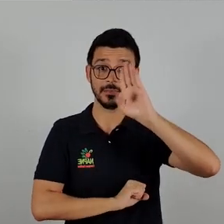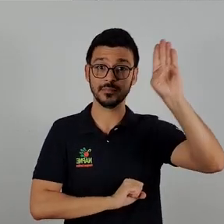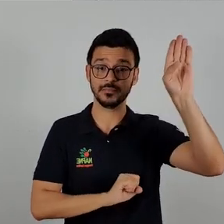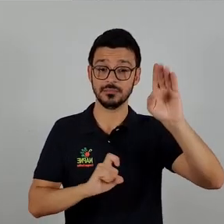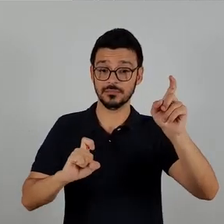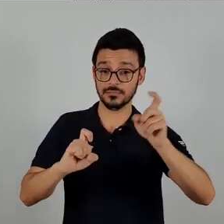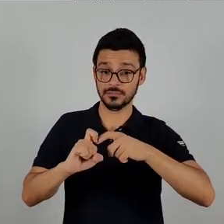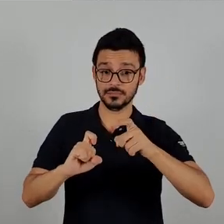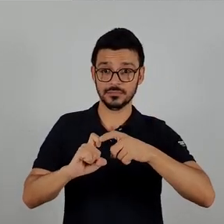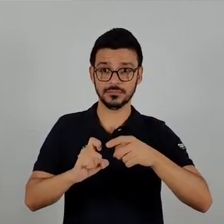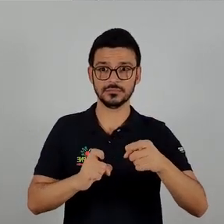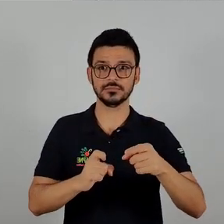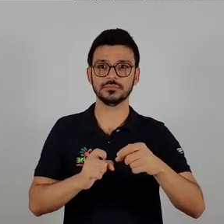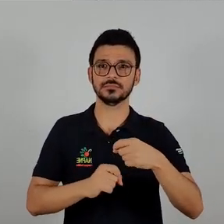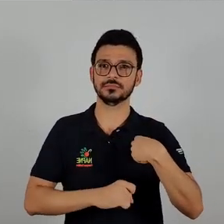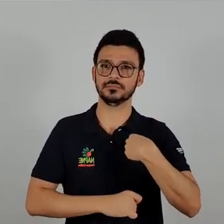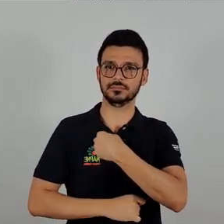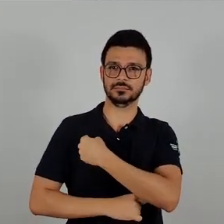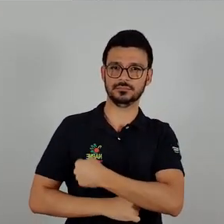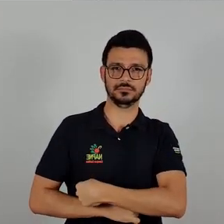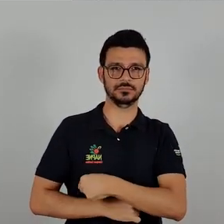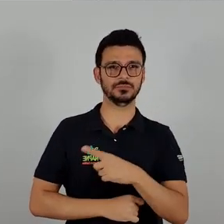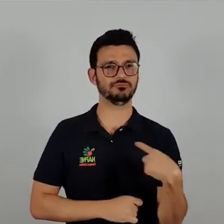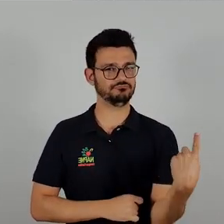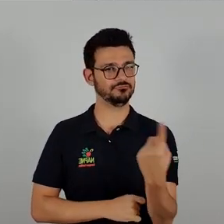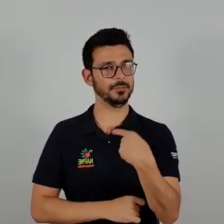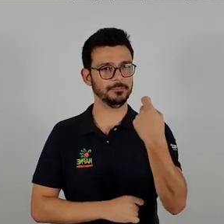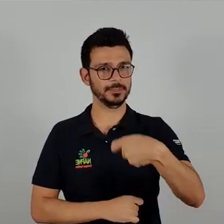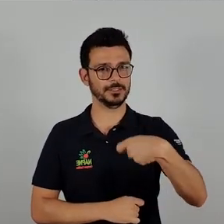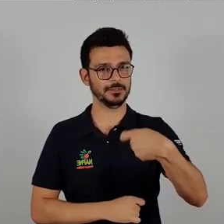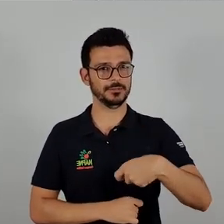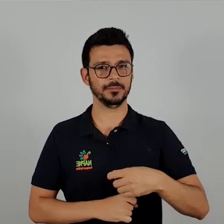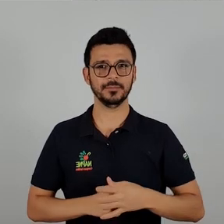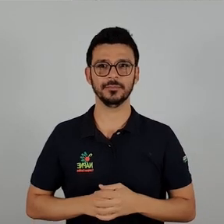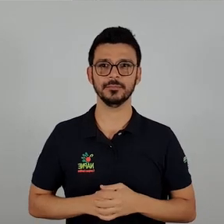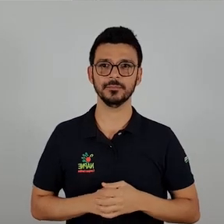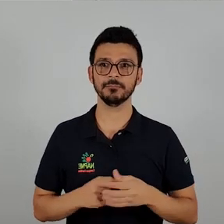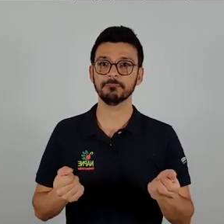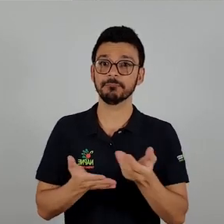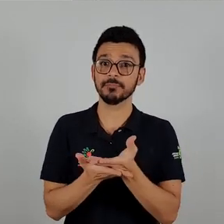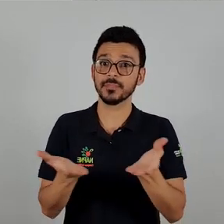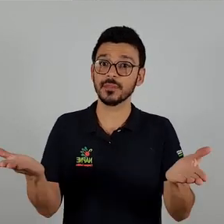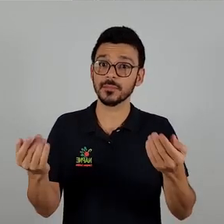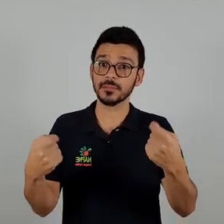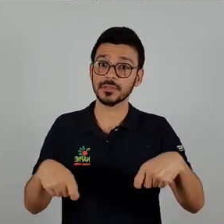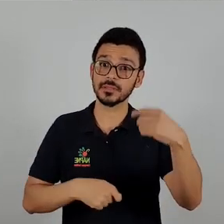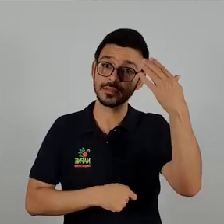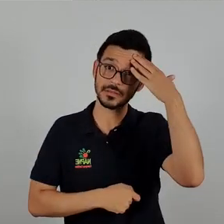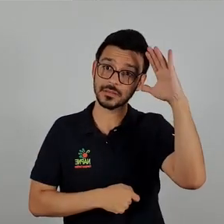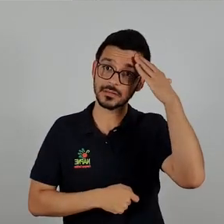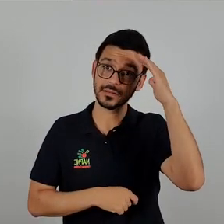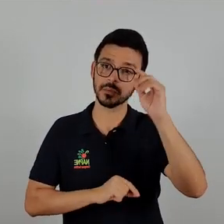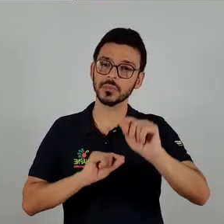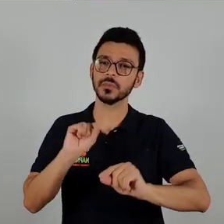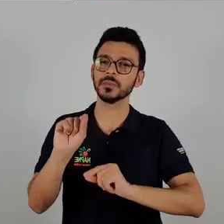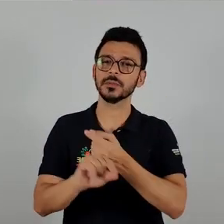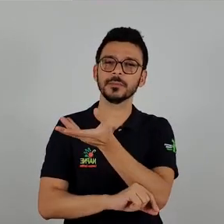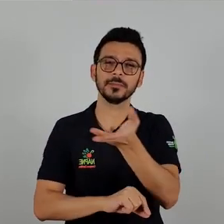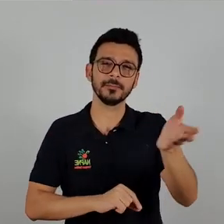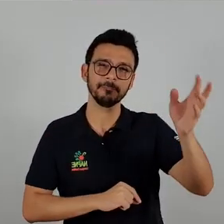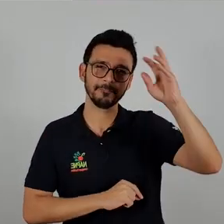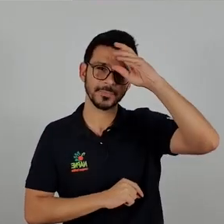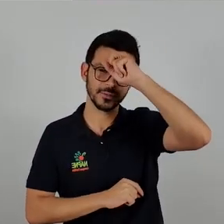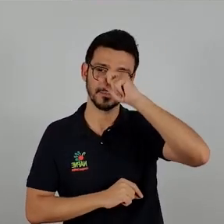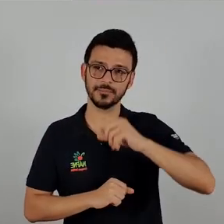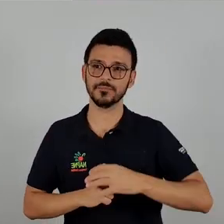fitoterapia, ela tem uma ação, como eu falei ali, princípio energético do paciente, tem uma